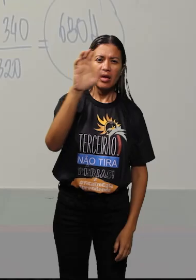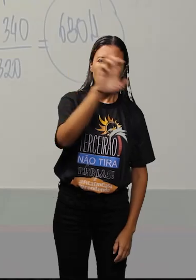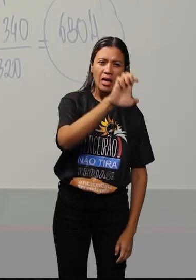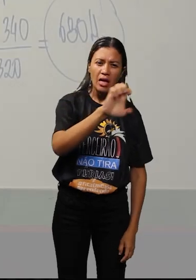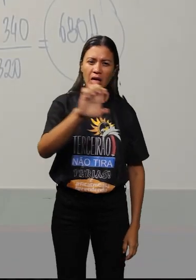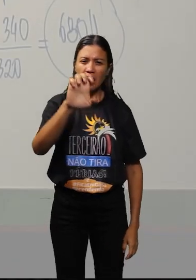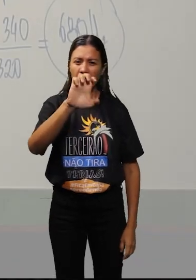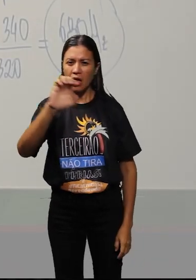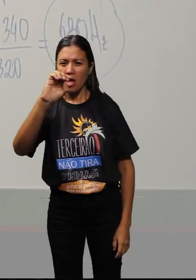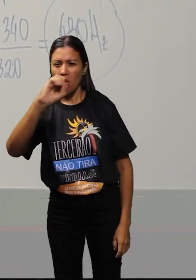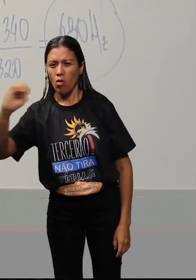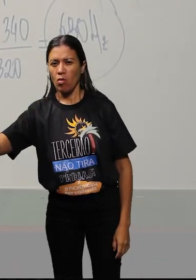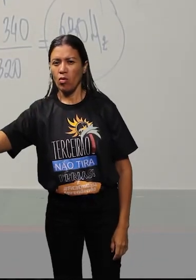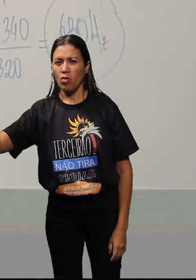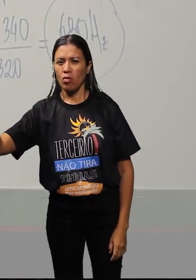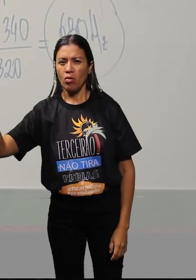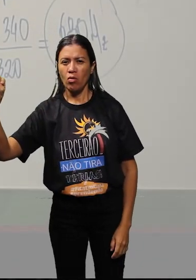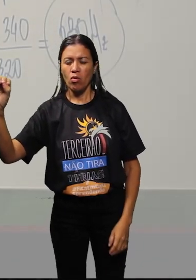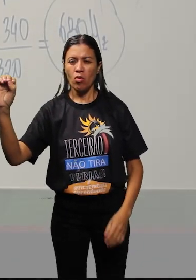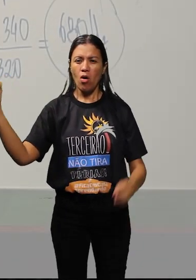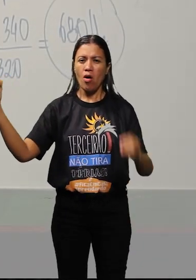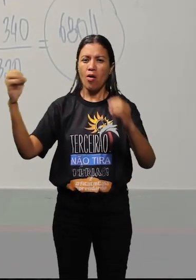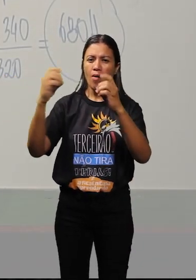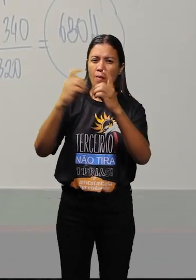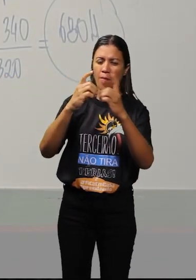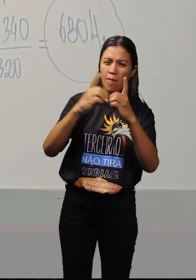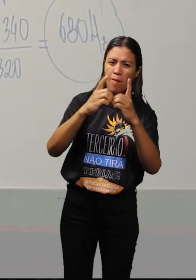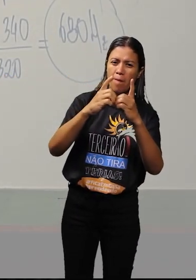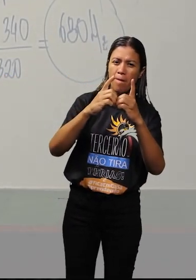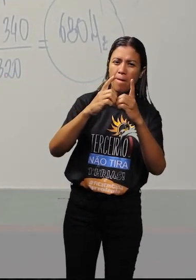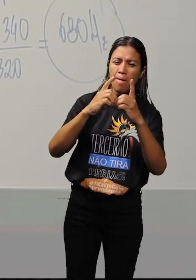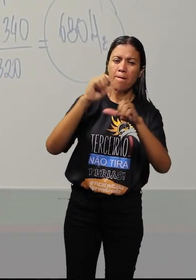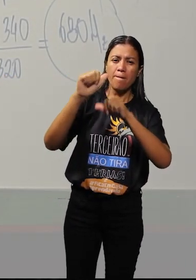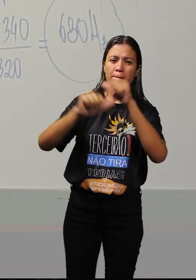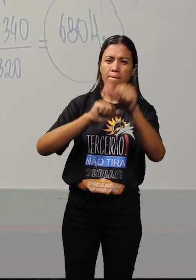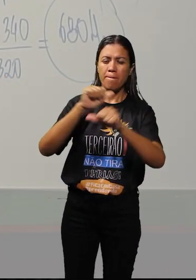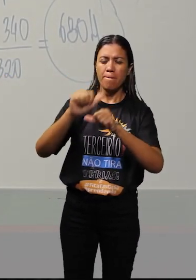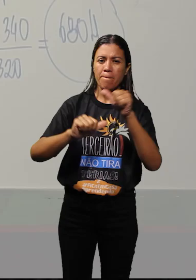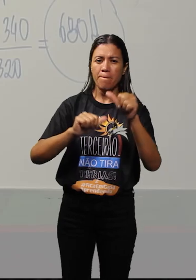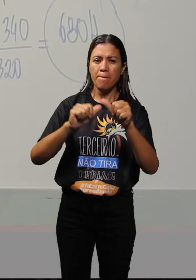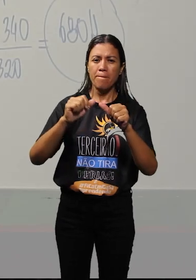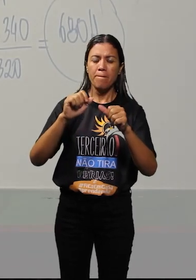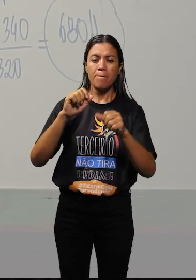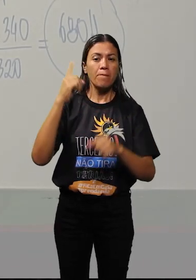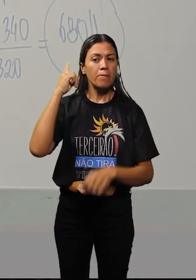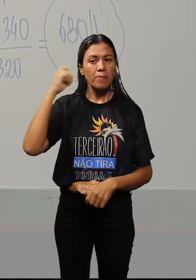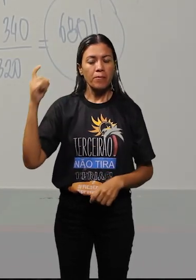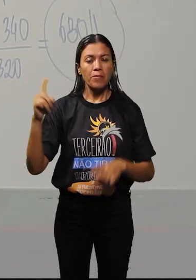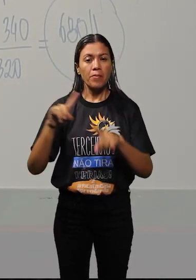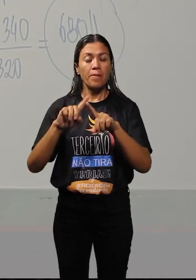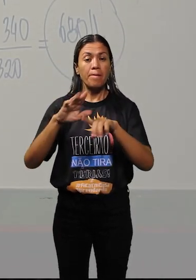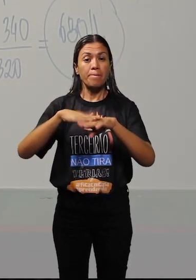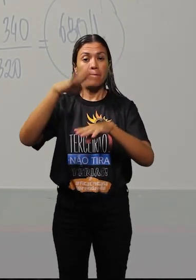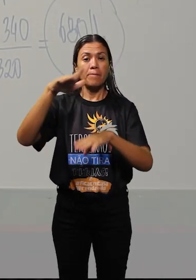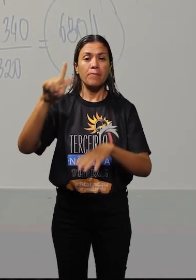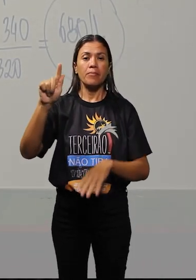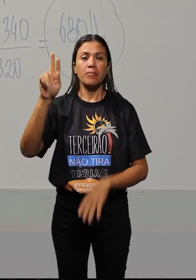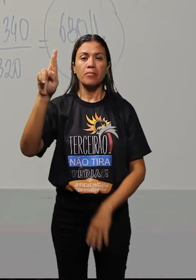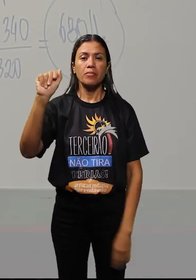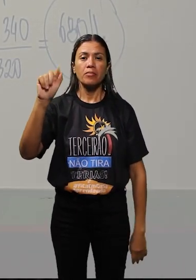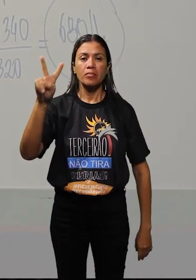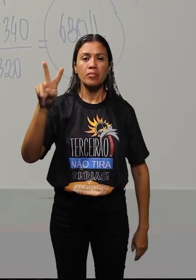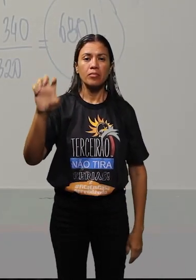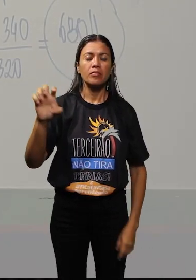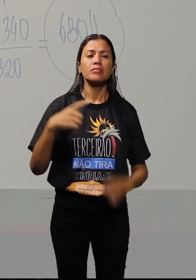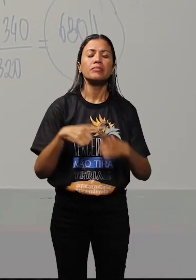maneira simplificada, né? Mas tem tudo no material também de vocês aí, que vai ser disponibilizado para vocês. Então, imagina que eu tenho uma